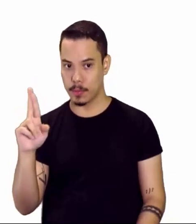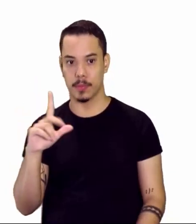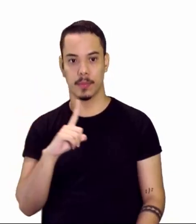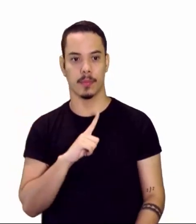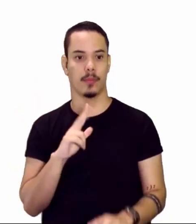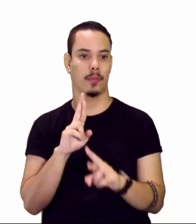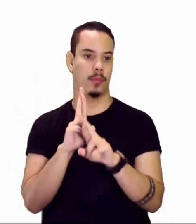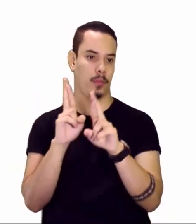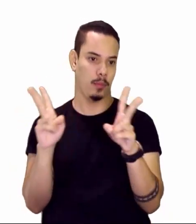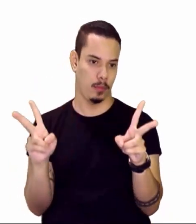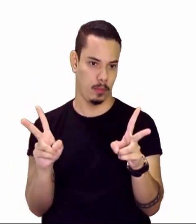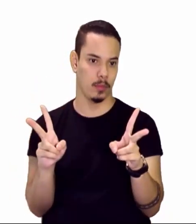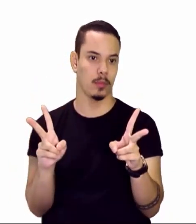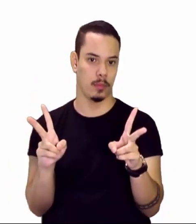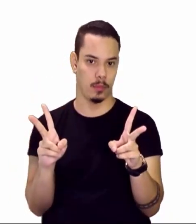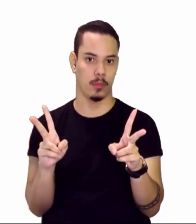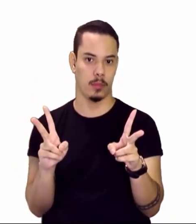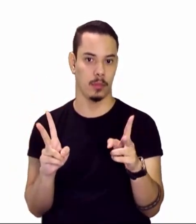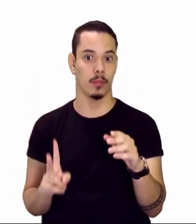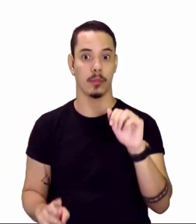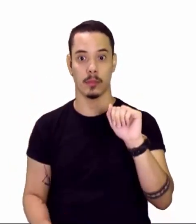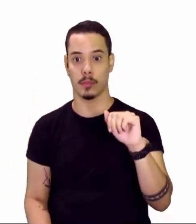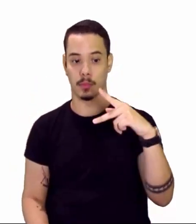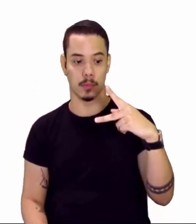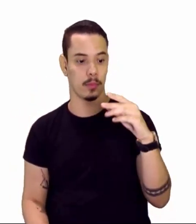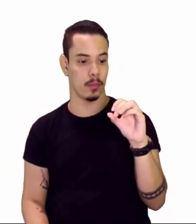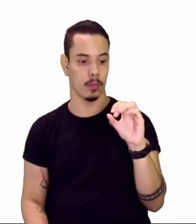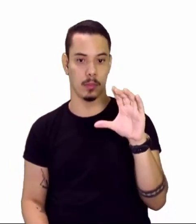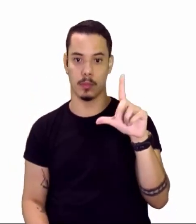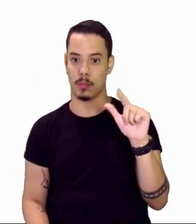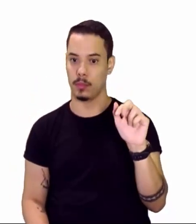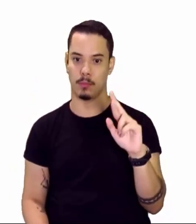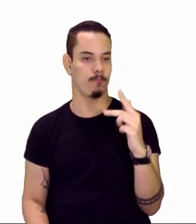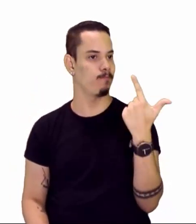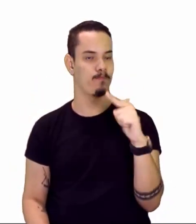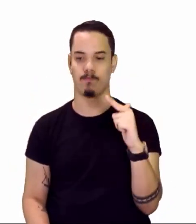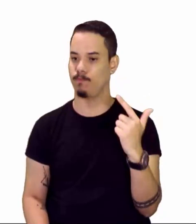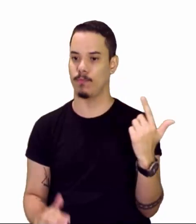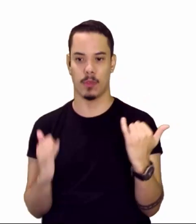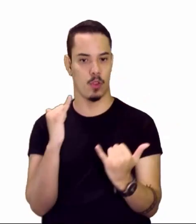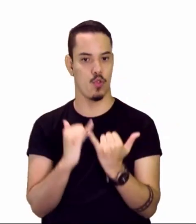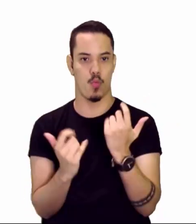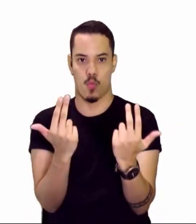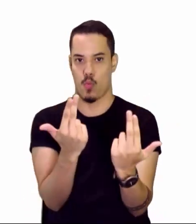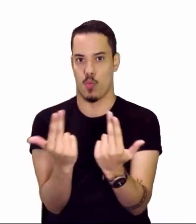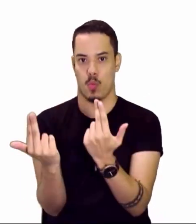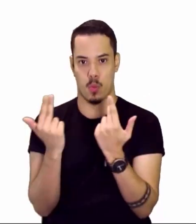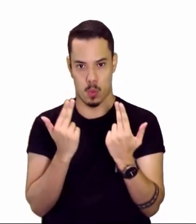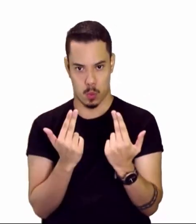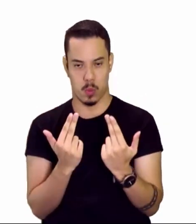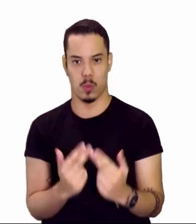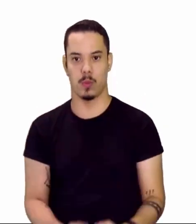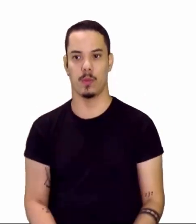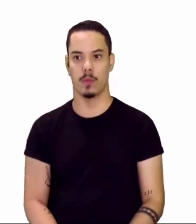de eletronegatividade entre os átomos. A polar, não existe diferença de eletronegatividade.